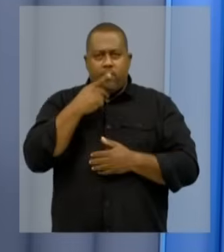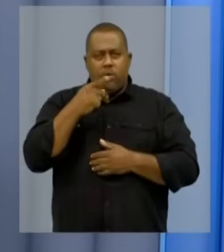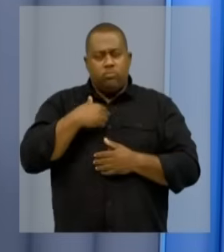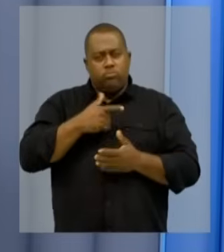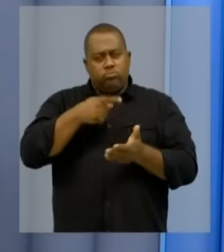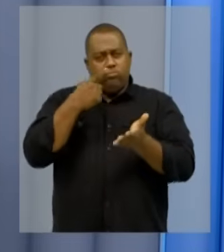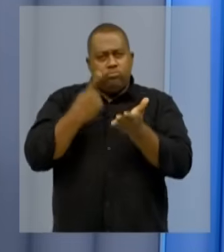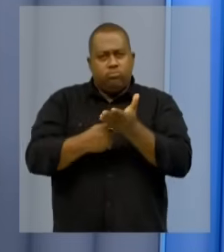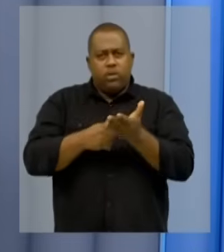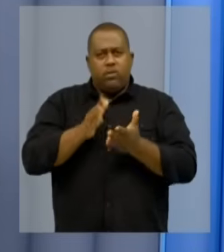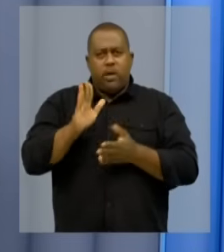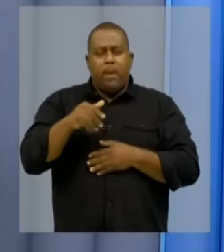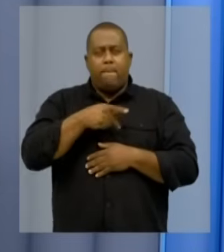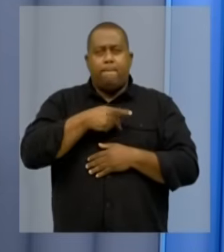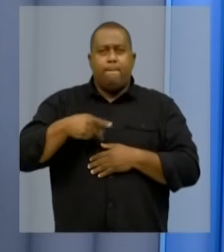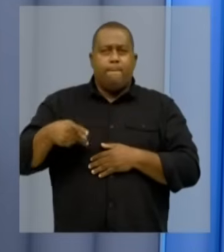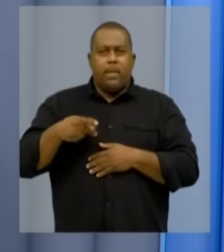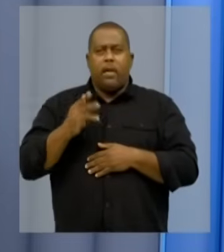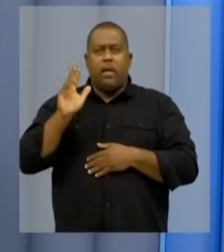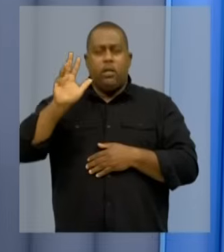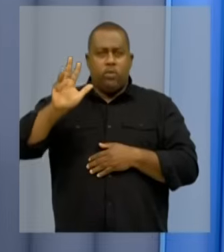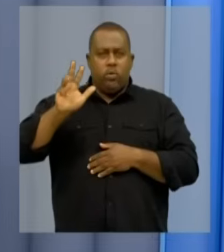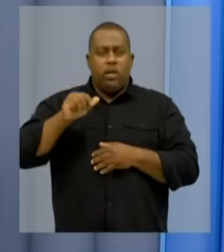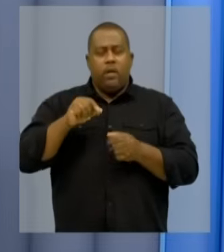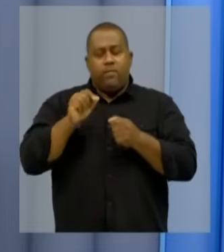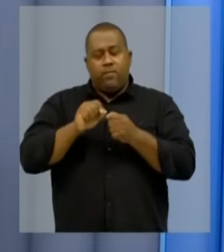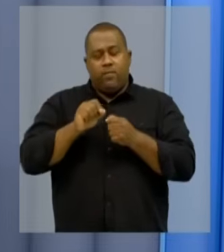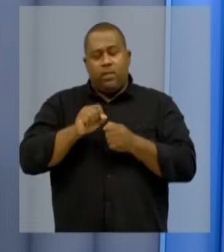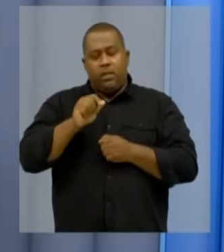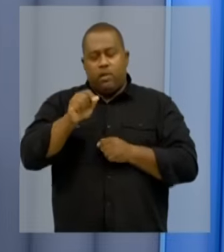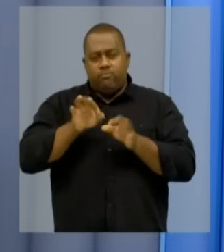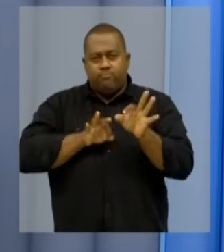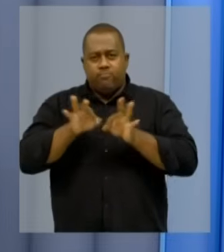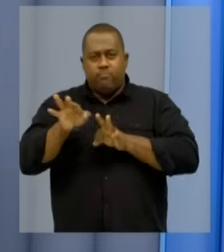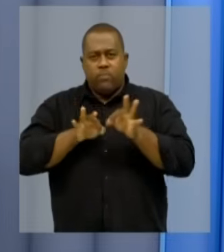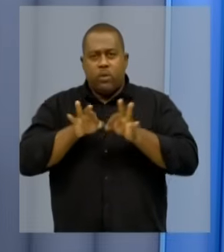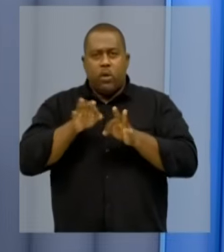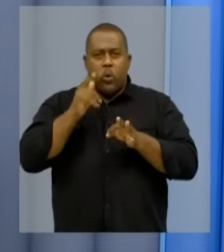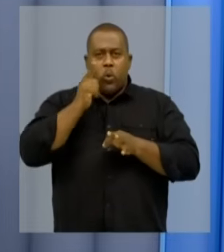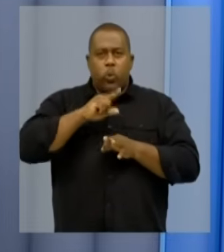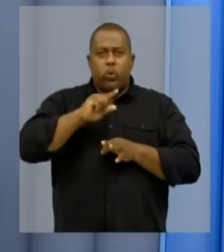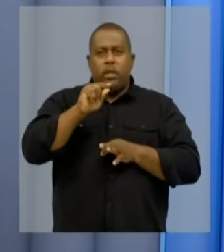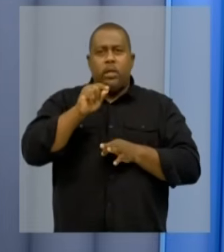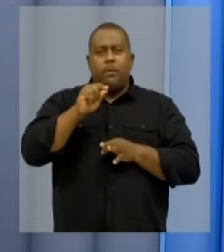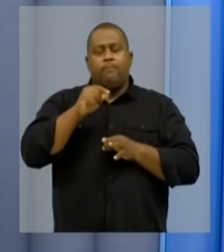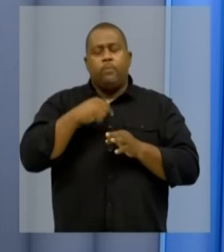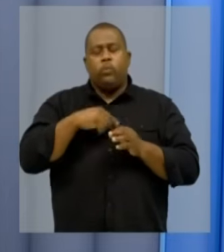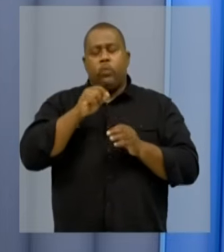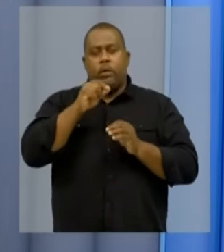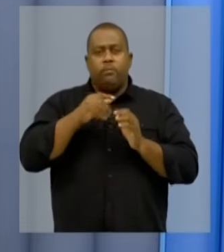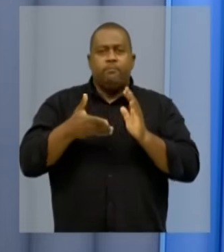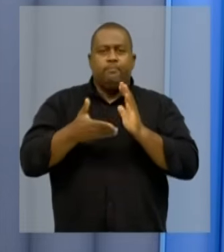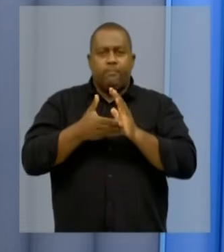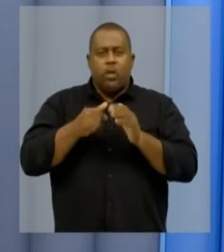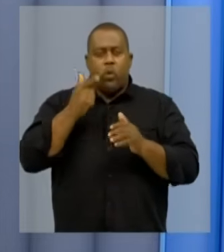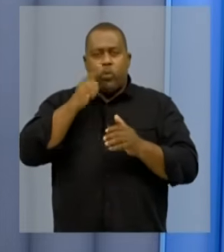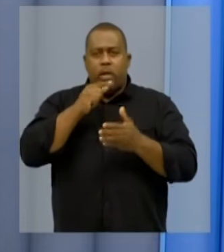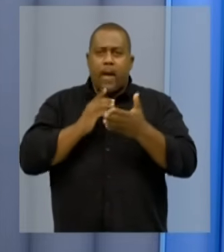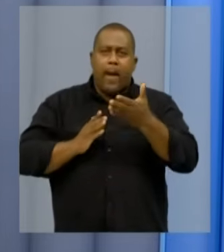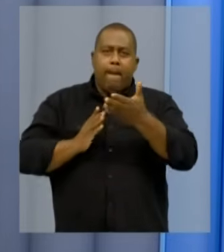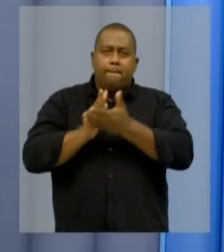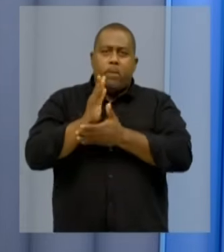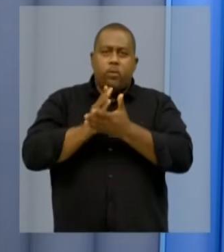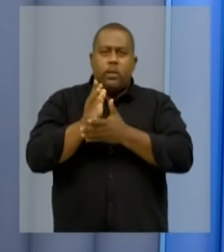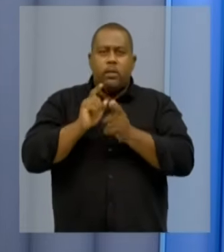Lula, que nós faremos uma grande articulação para que o Congresso Federal possa debater e aprovar